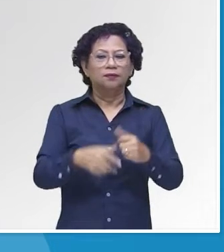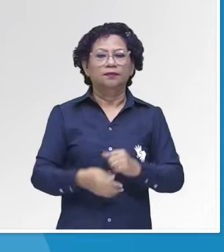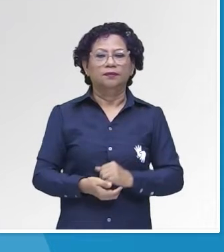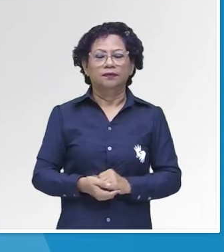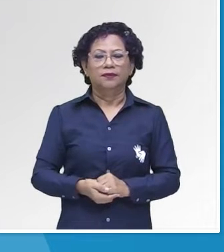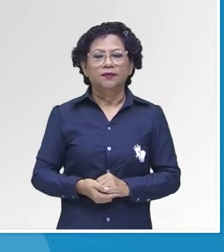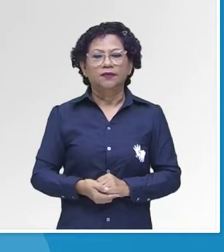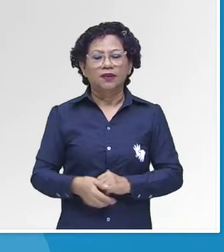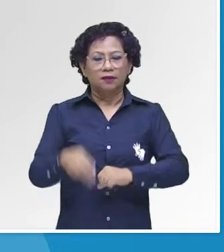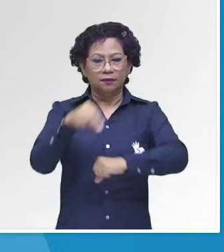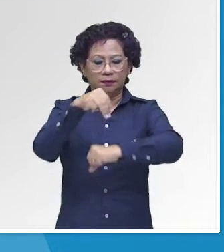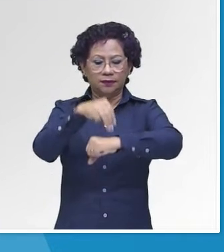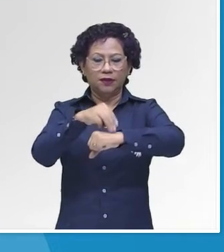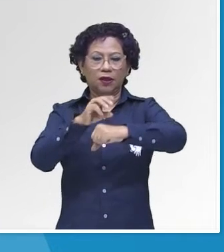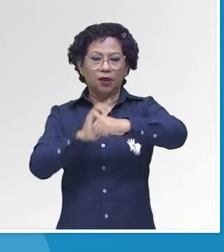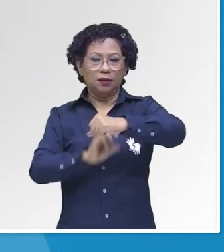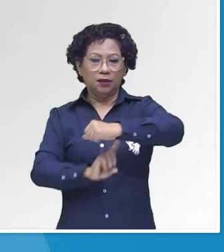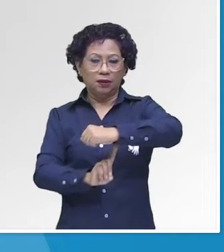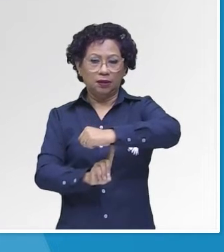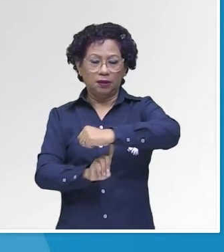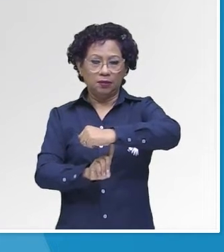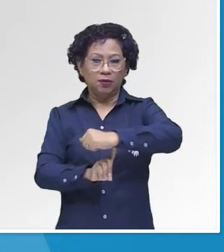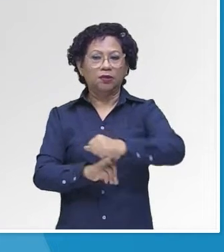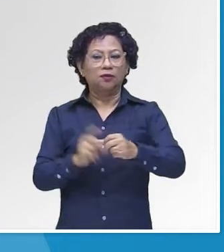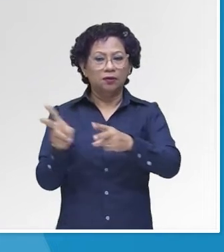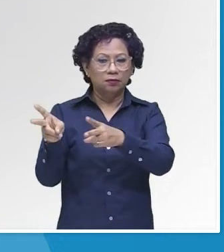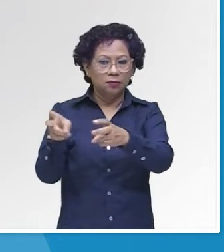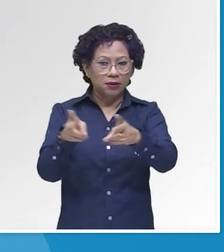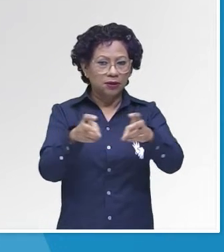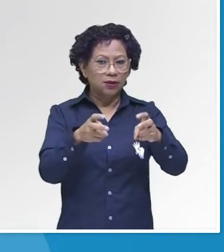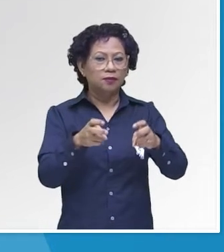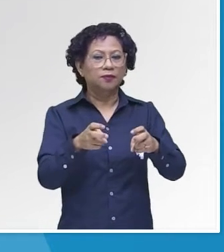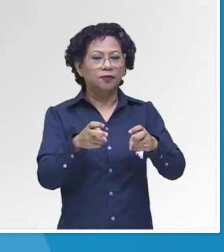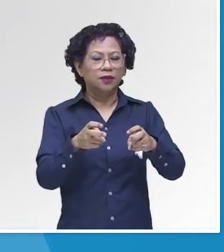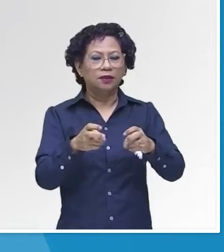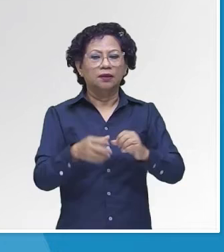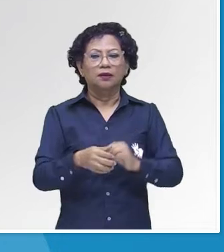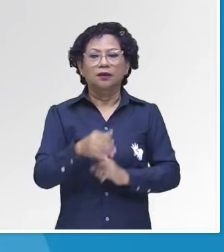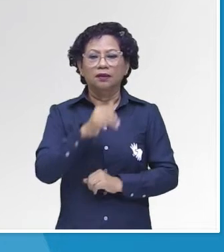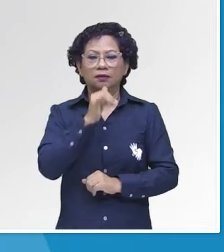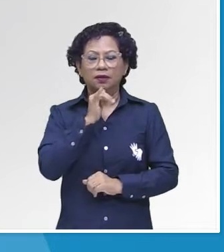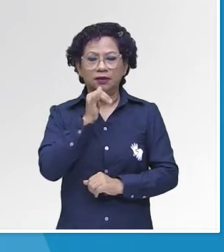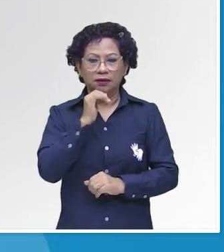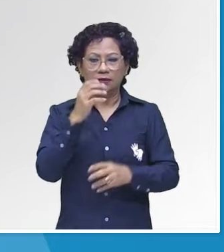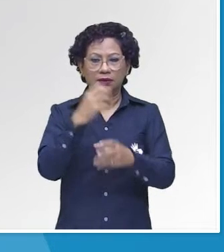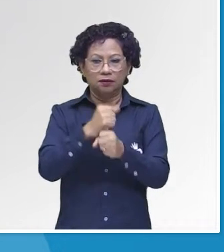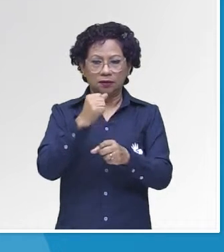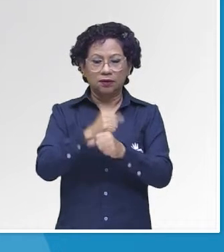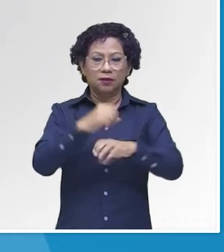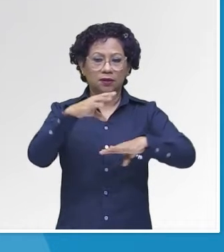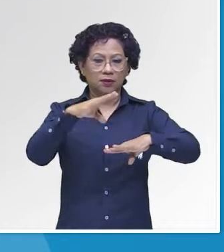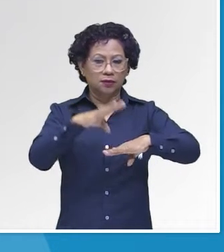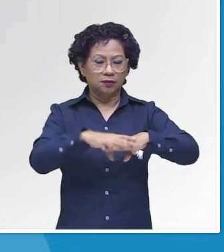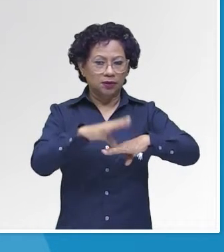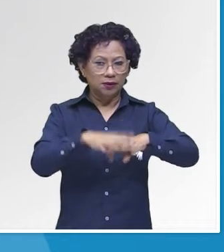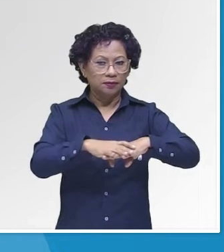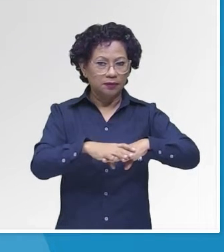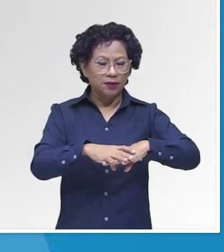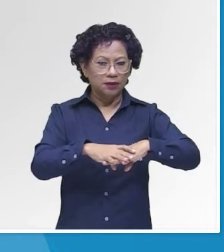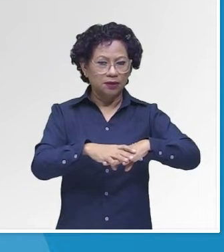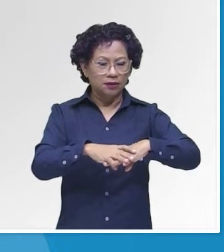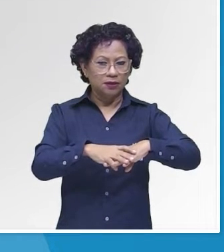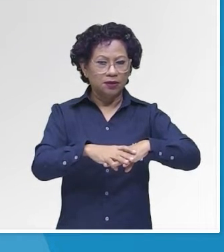o número de observações. Então, nós podemos perceber aqui que no caso das notas de matemática, nós temos a